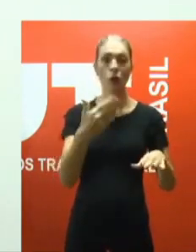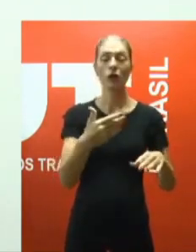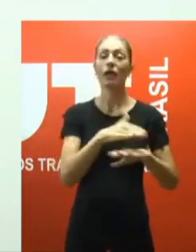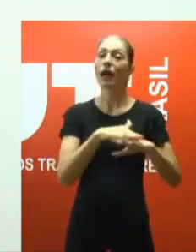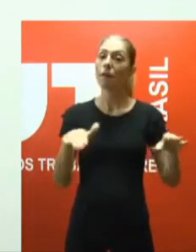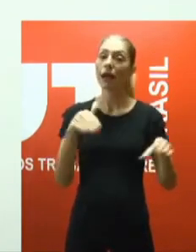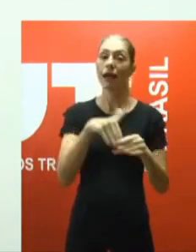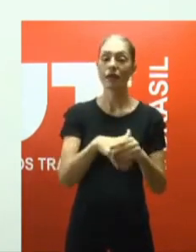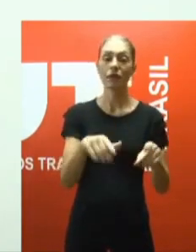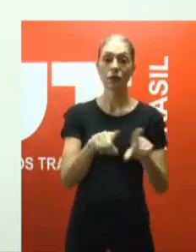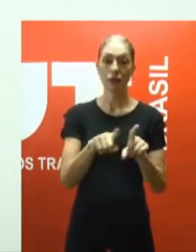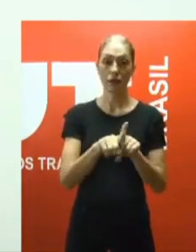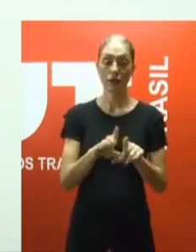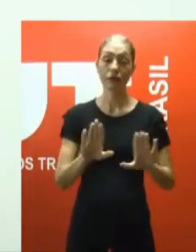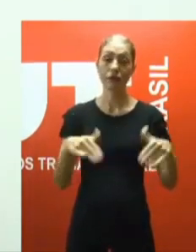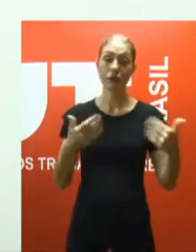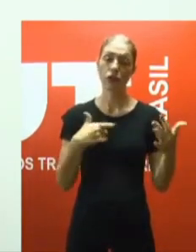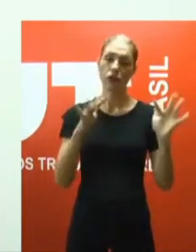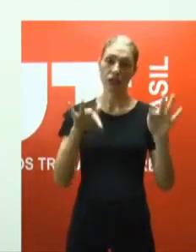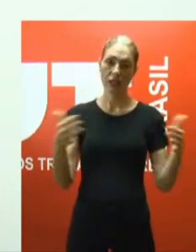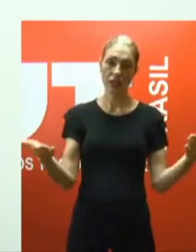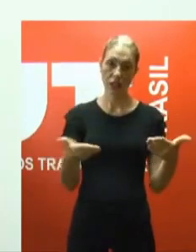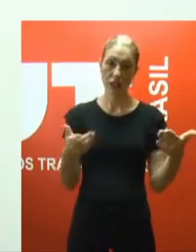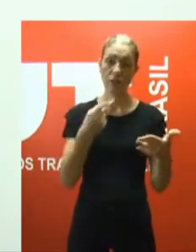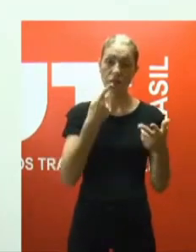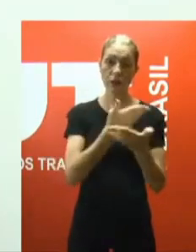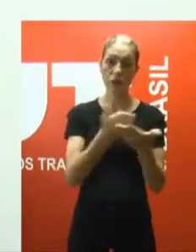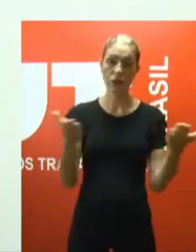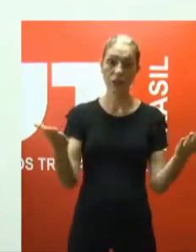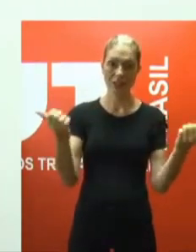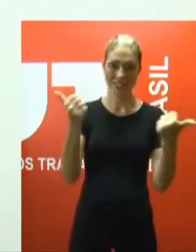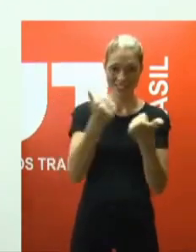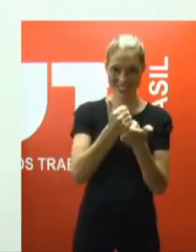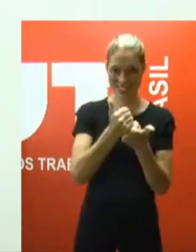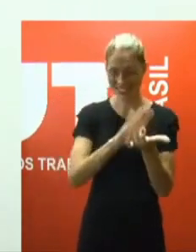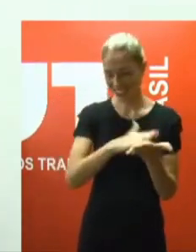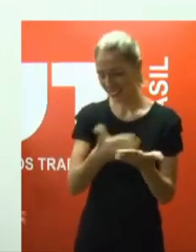Então, gente, olha, eu vou terminar por aqui para dizer para vocês o seguinte.